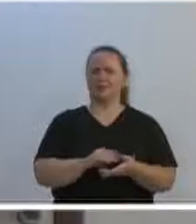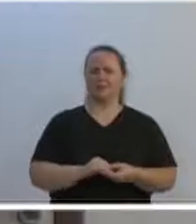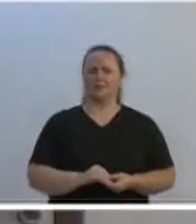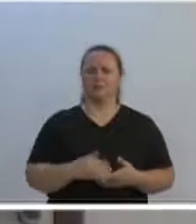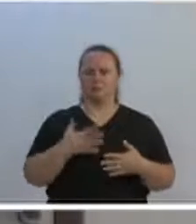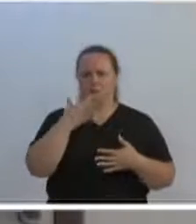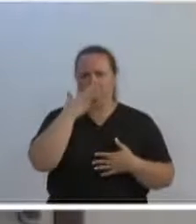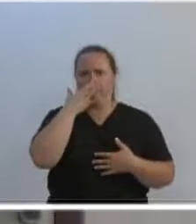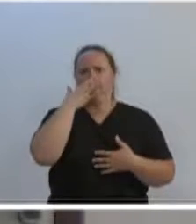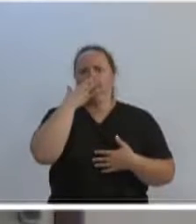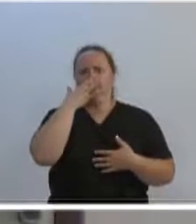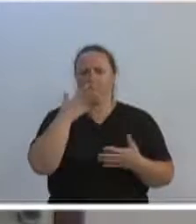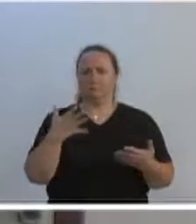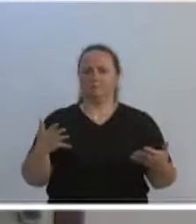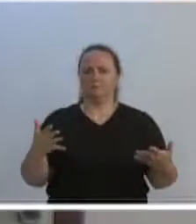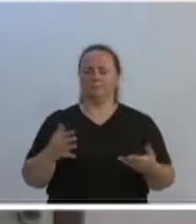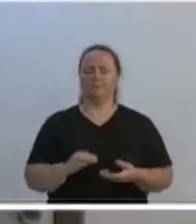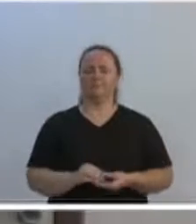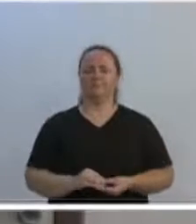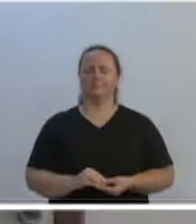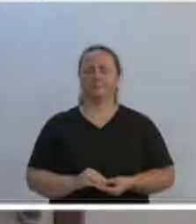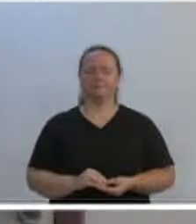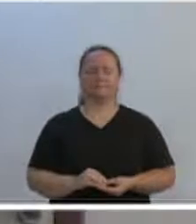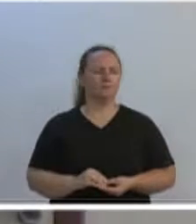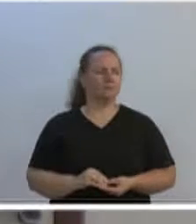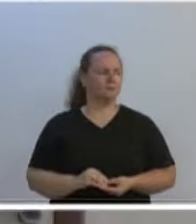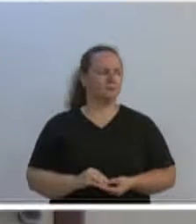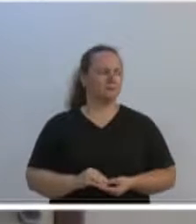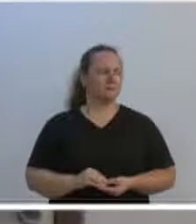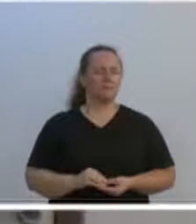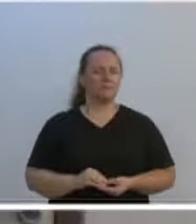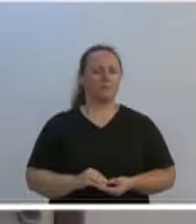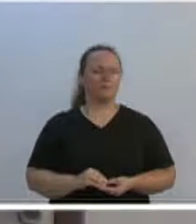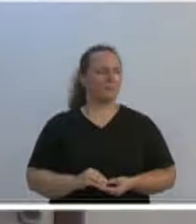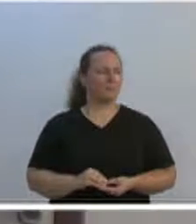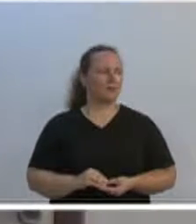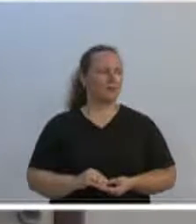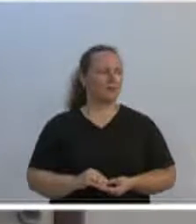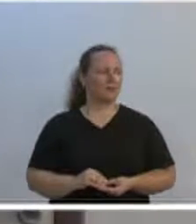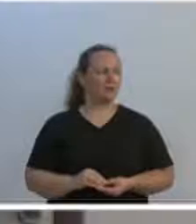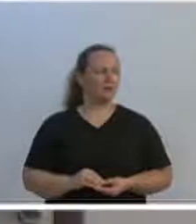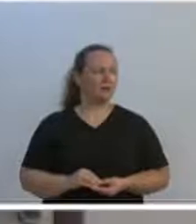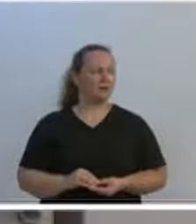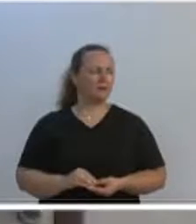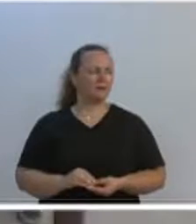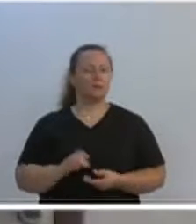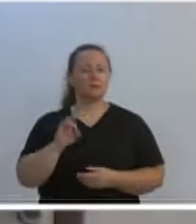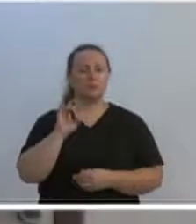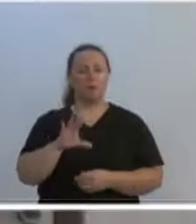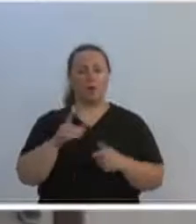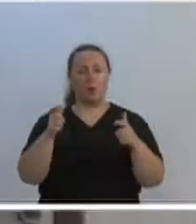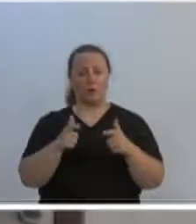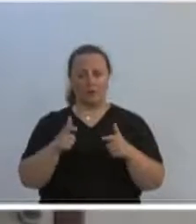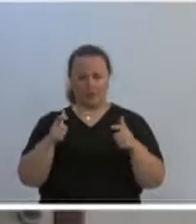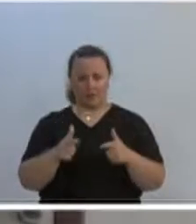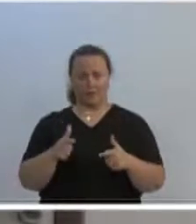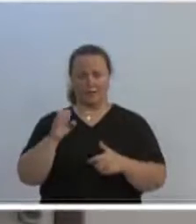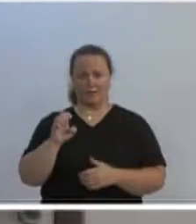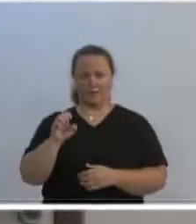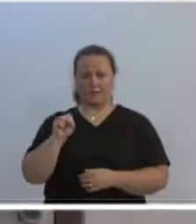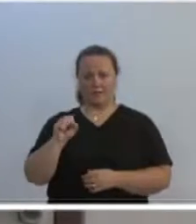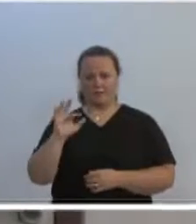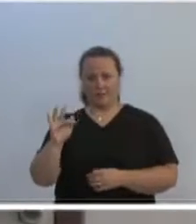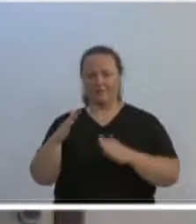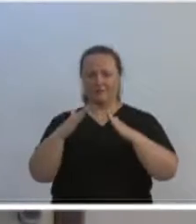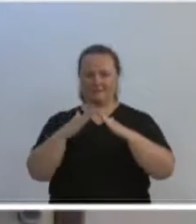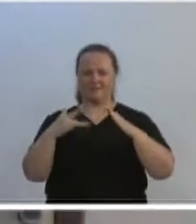são impressionantes. Somente em procedimentos, nos EFS e nos ambulatórios gerais,